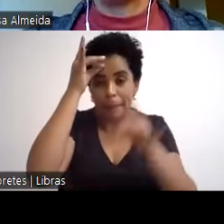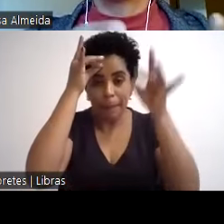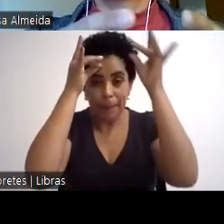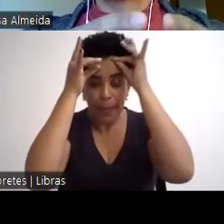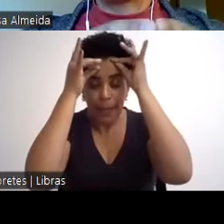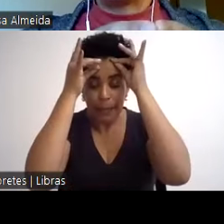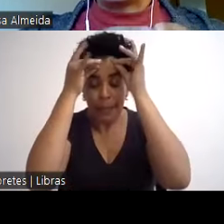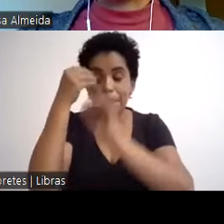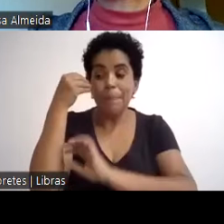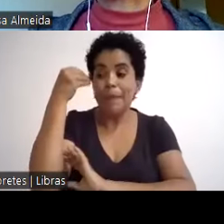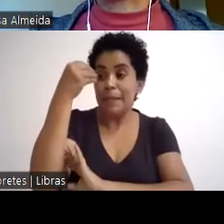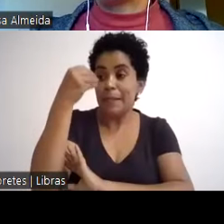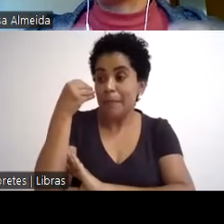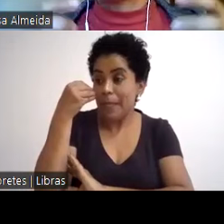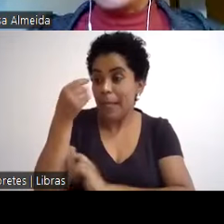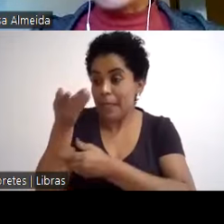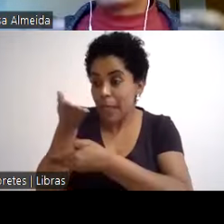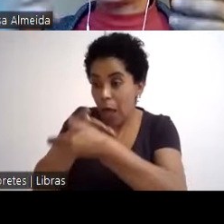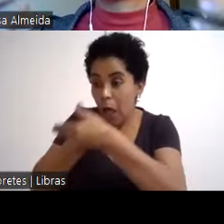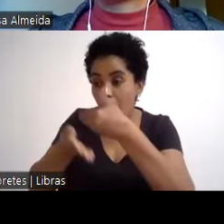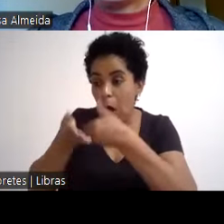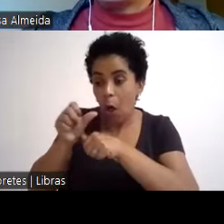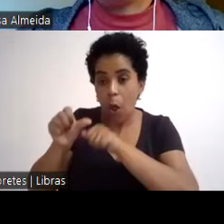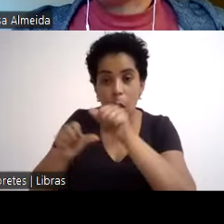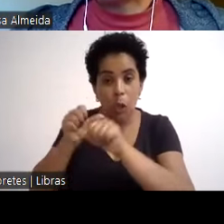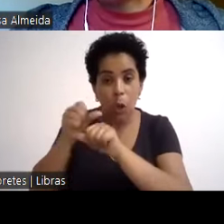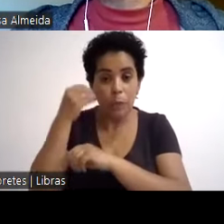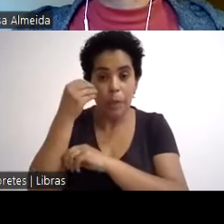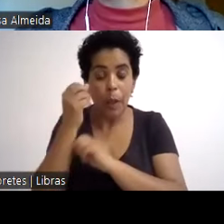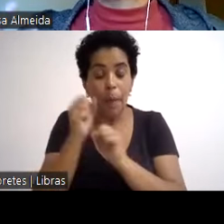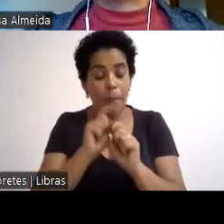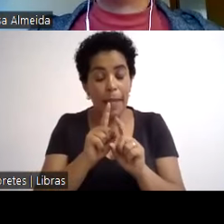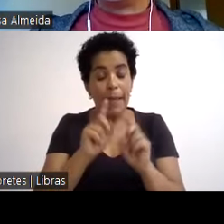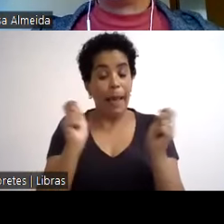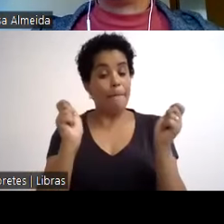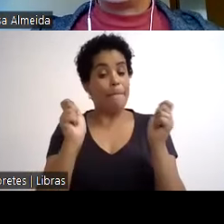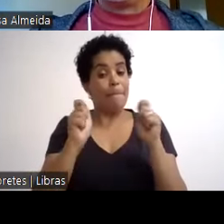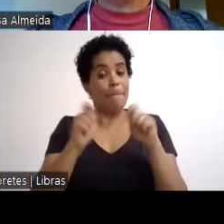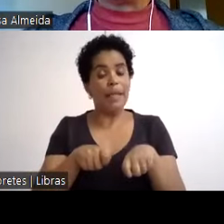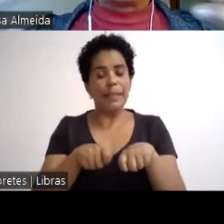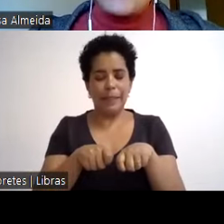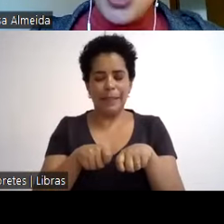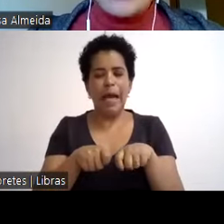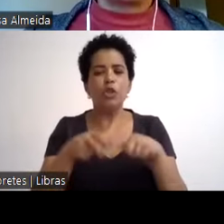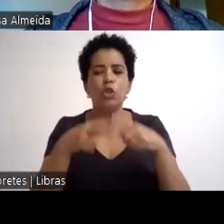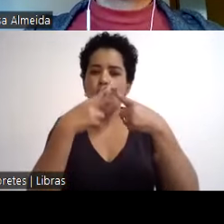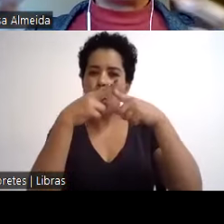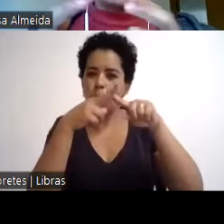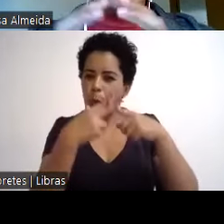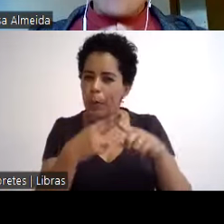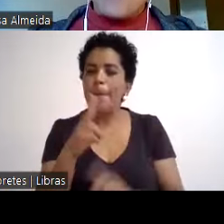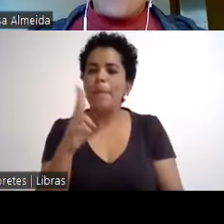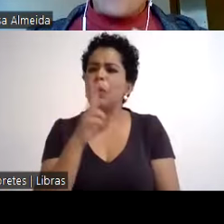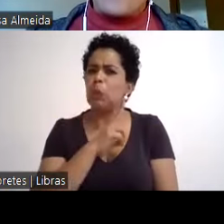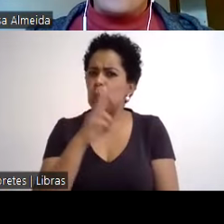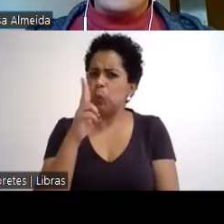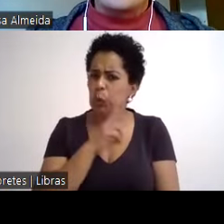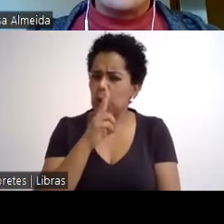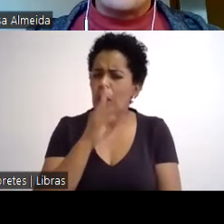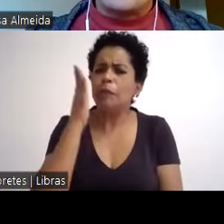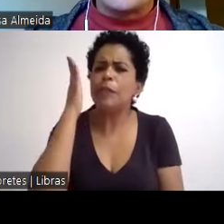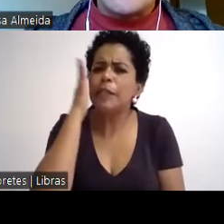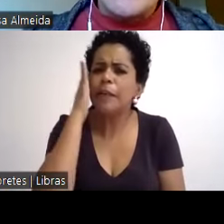outros, você tem poder e capacidade para demandas mais urgentes, né? Você tem